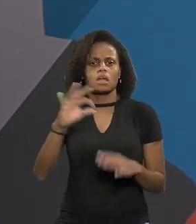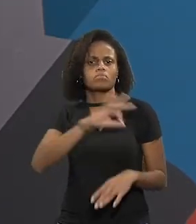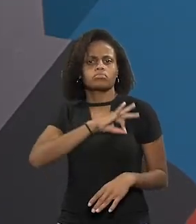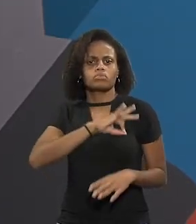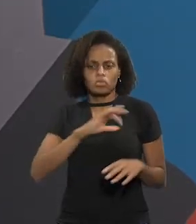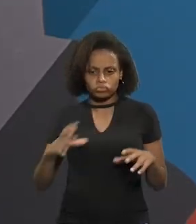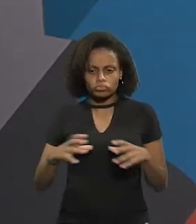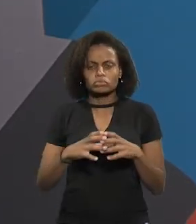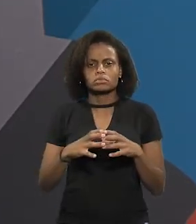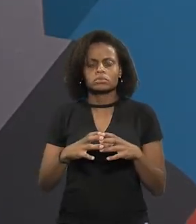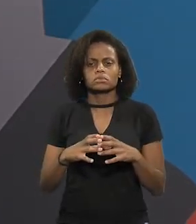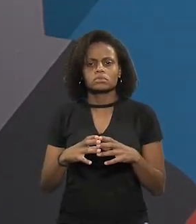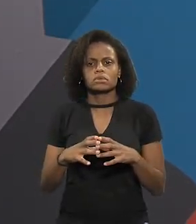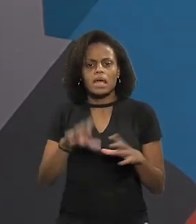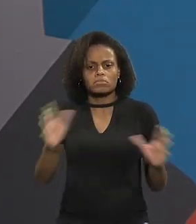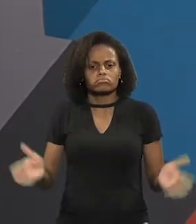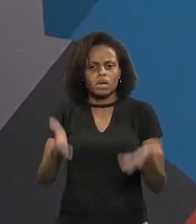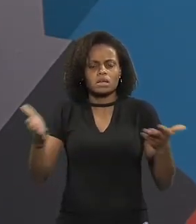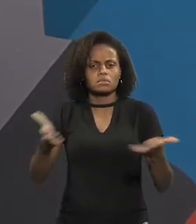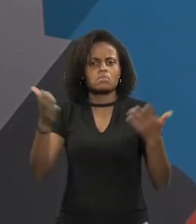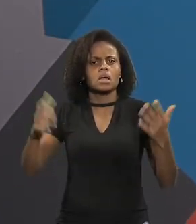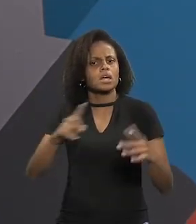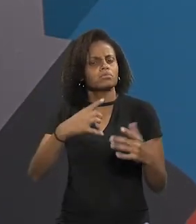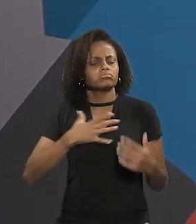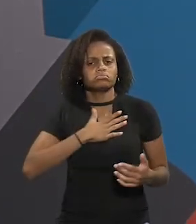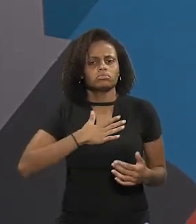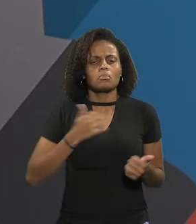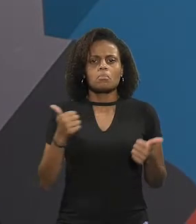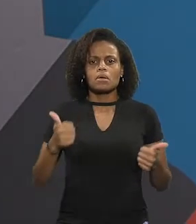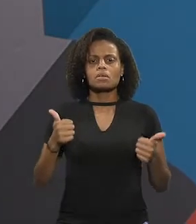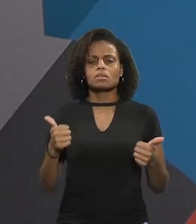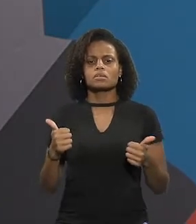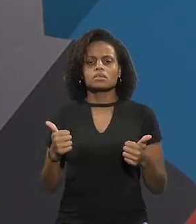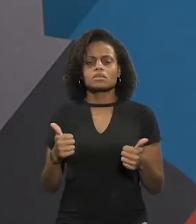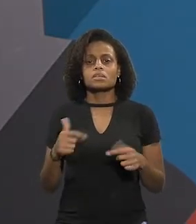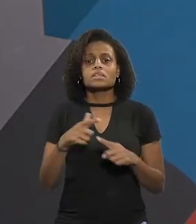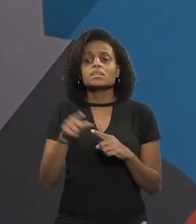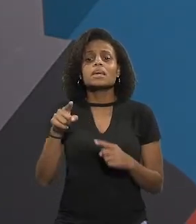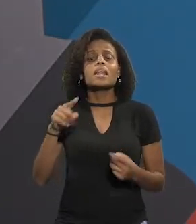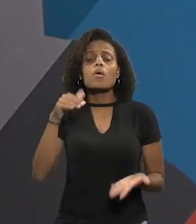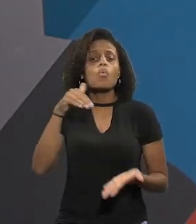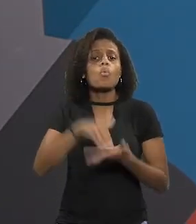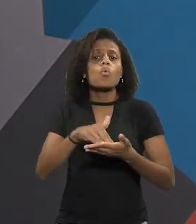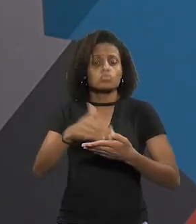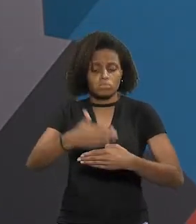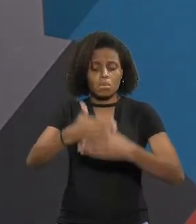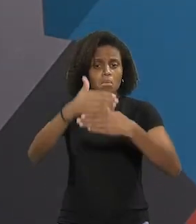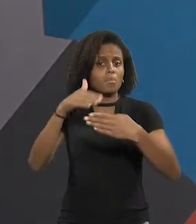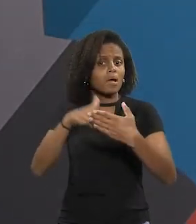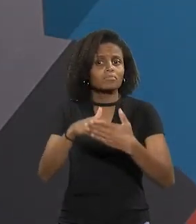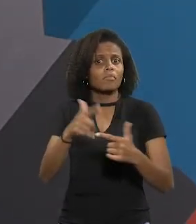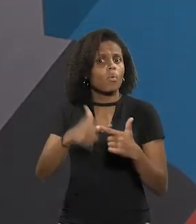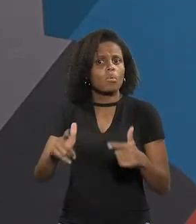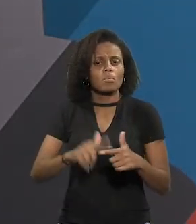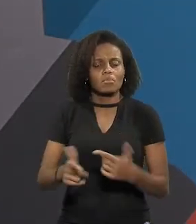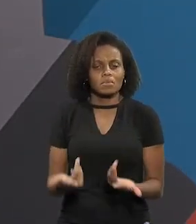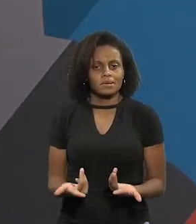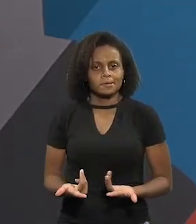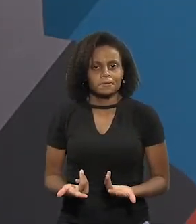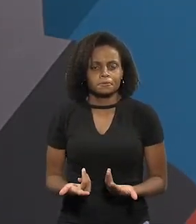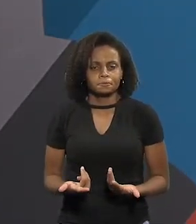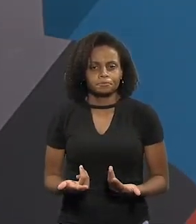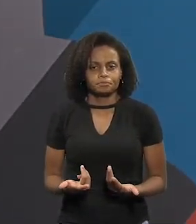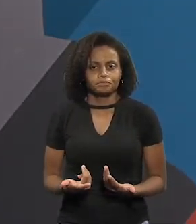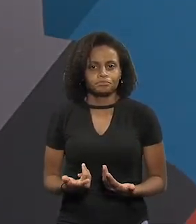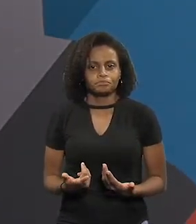tropa, resgatar ali a autoestima do policial, que sem dúvida nenhuma é a última fronteira com o caos. E nesse